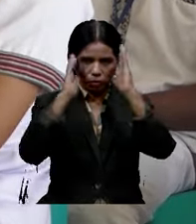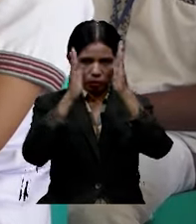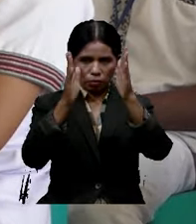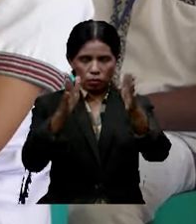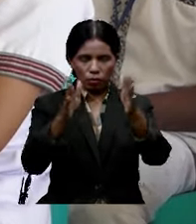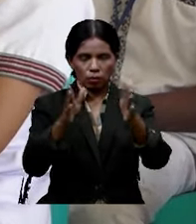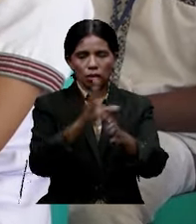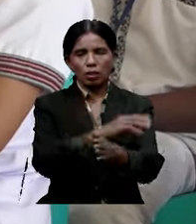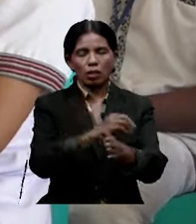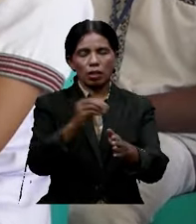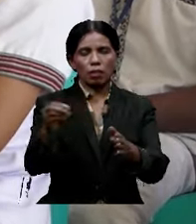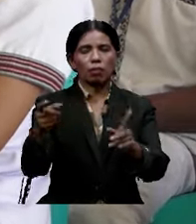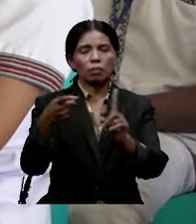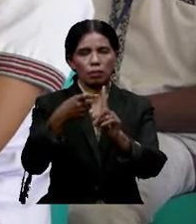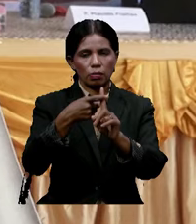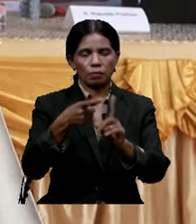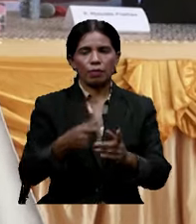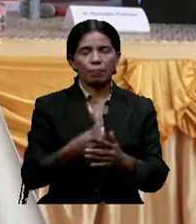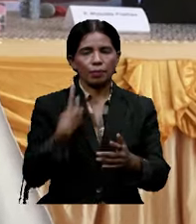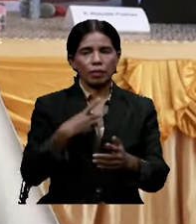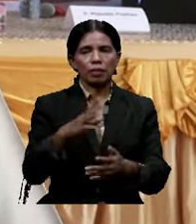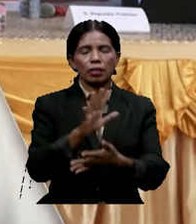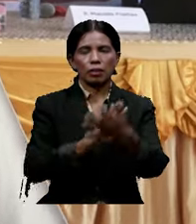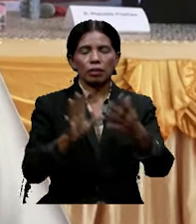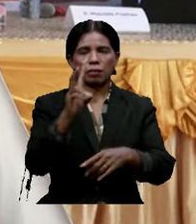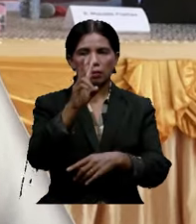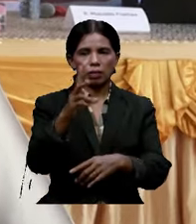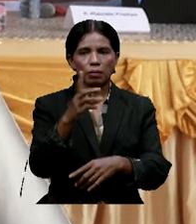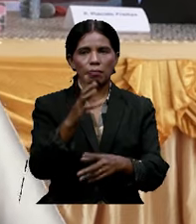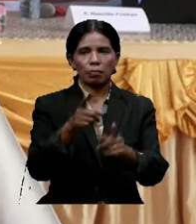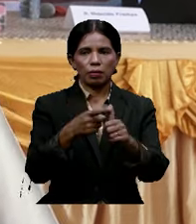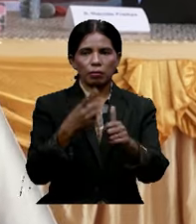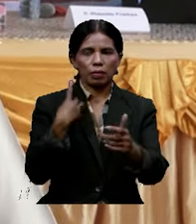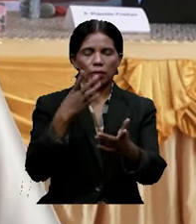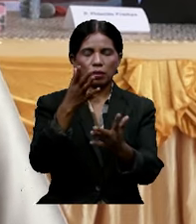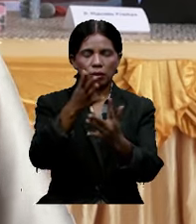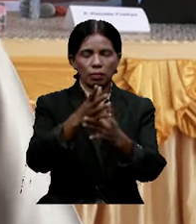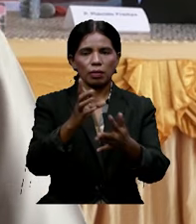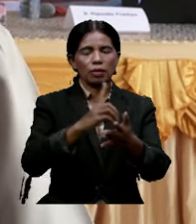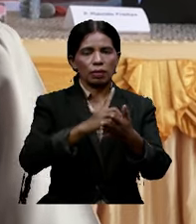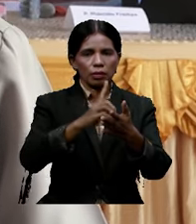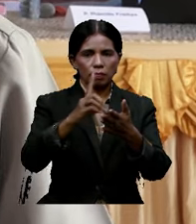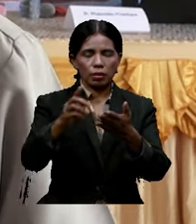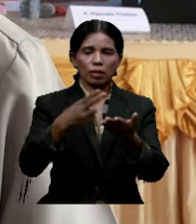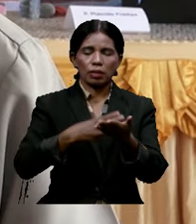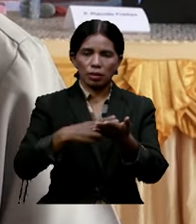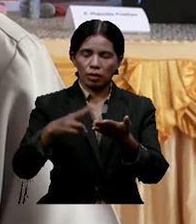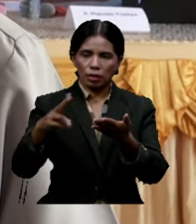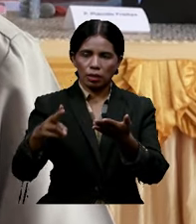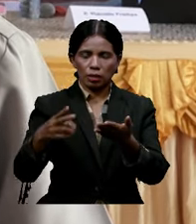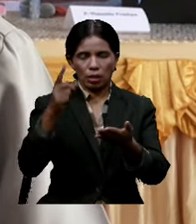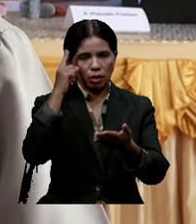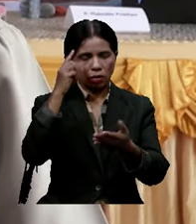cruz. Ita celebra boa trua. Não? Primeiro, ita tuta uma semana santa, nebe ita ne reflexão, né? Quando a Jesus